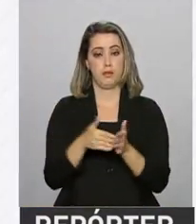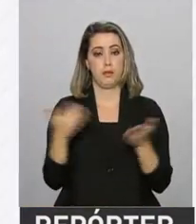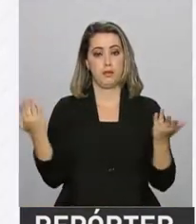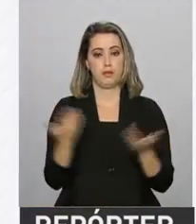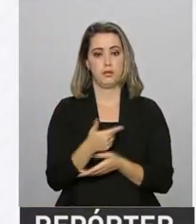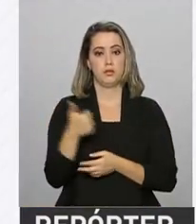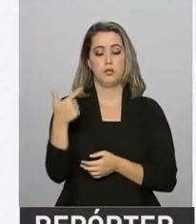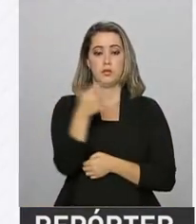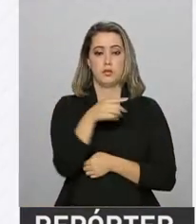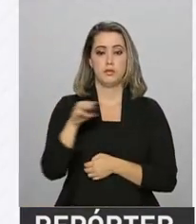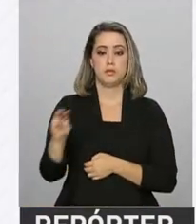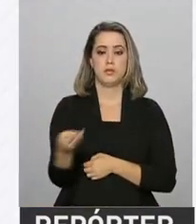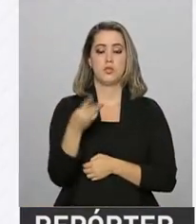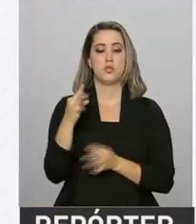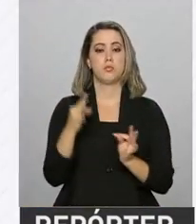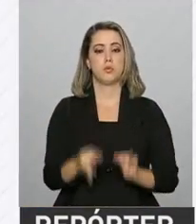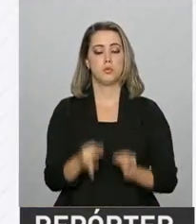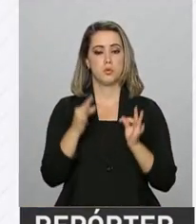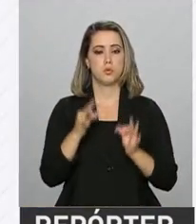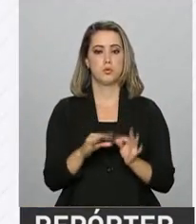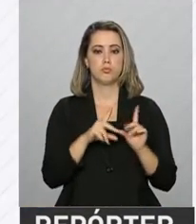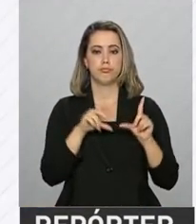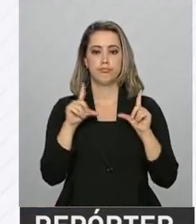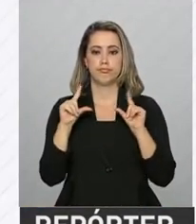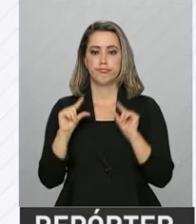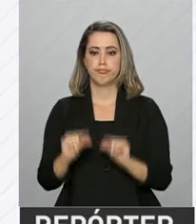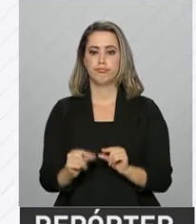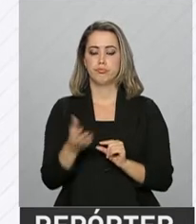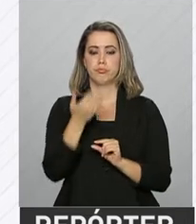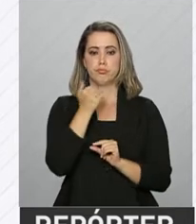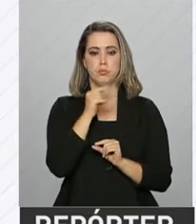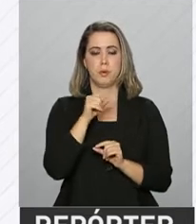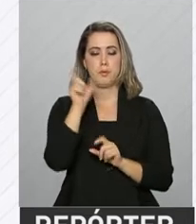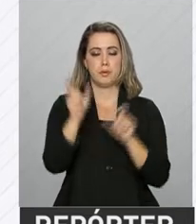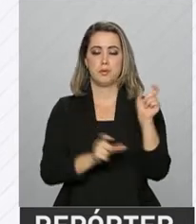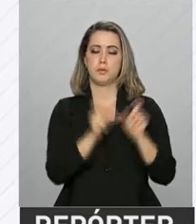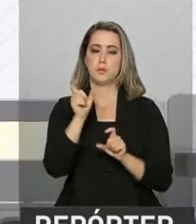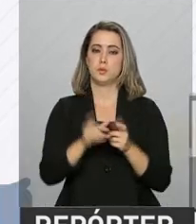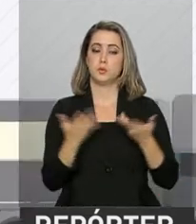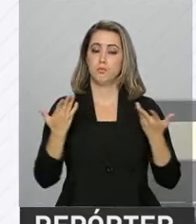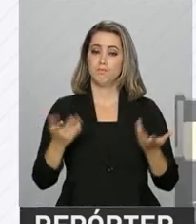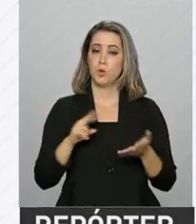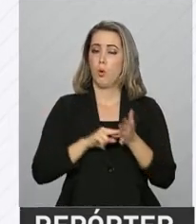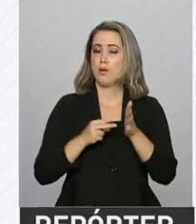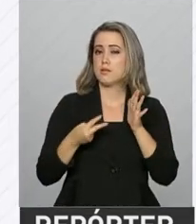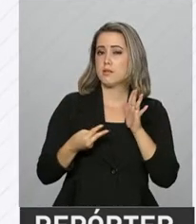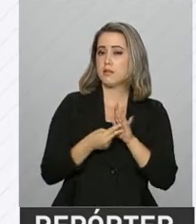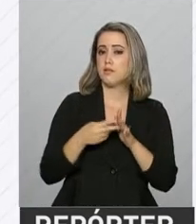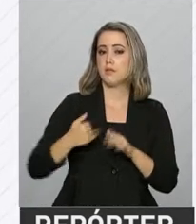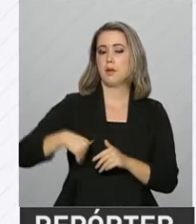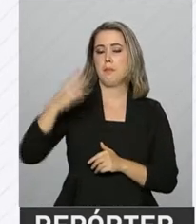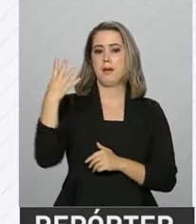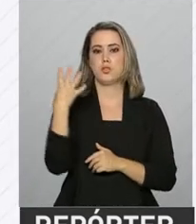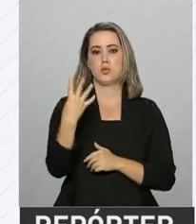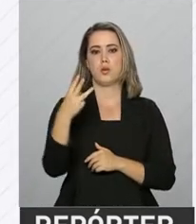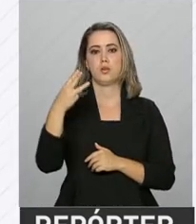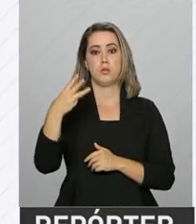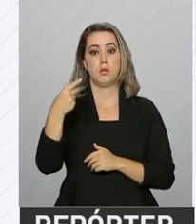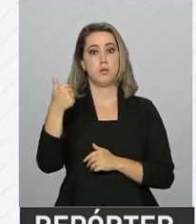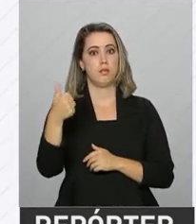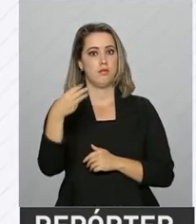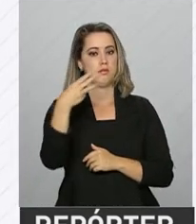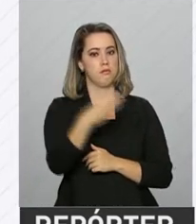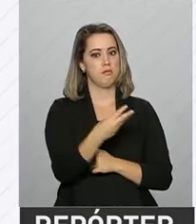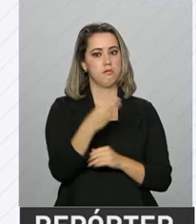17 mil toneladas da substância deixaram de ser ingeridas pelos brasileiros o que equivale a mais de 4.300